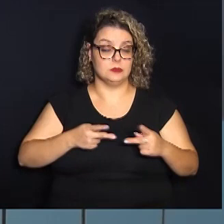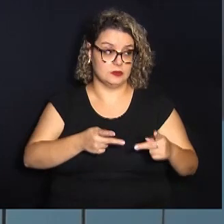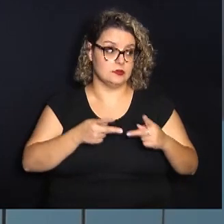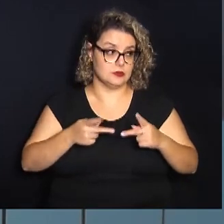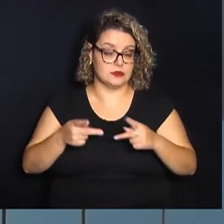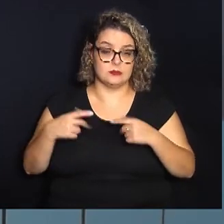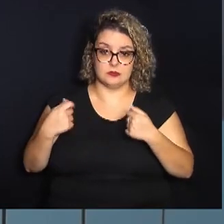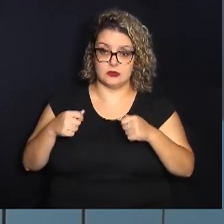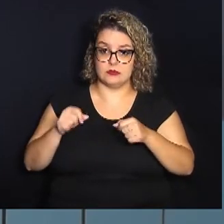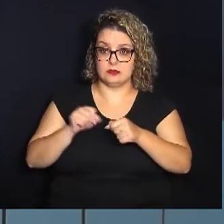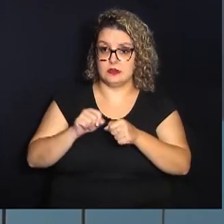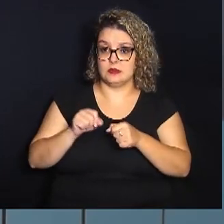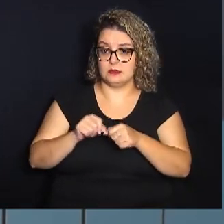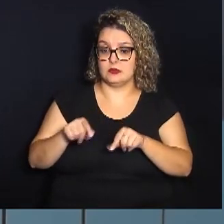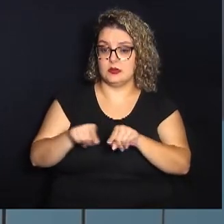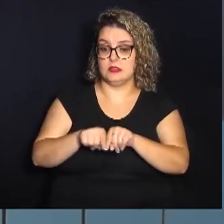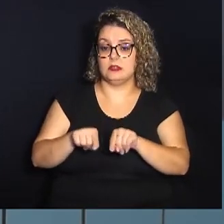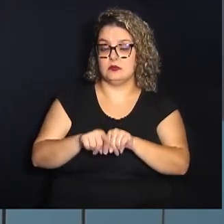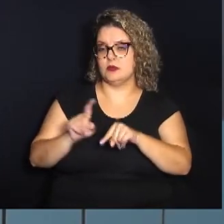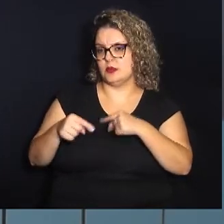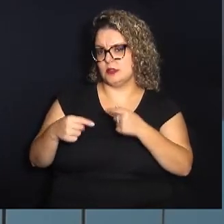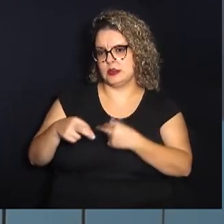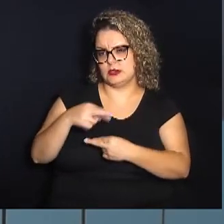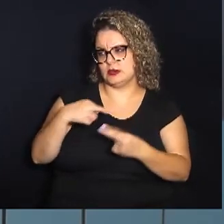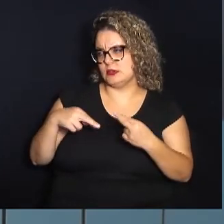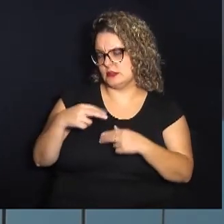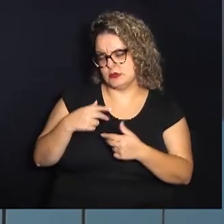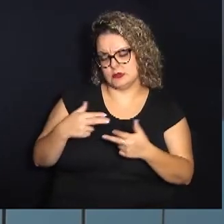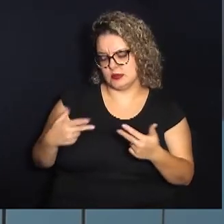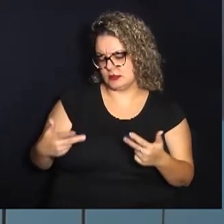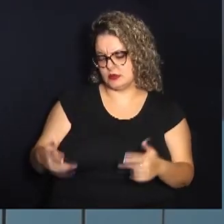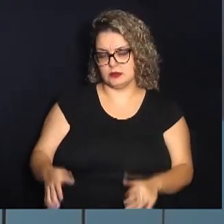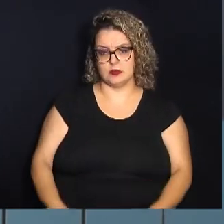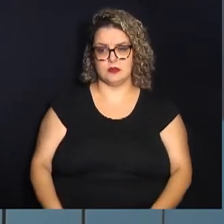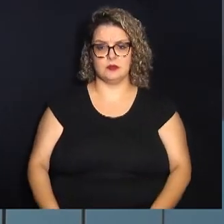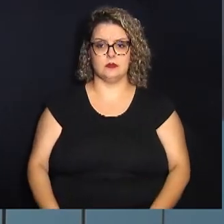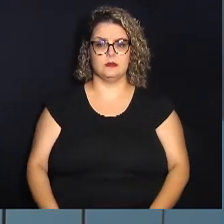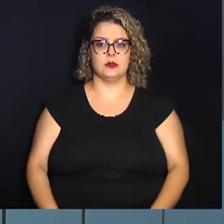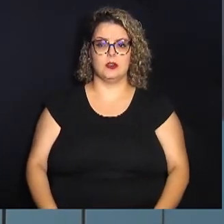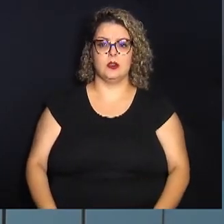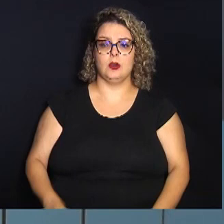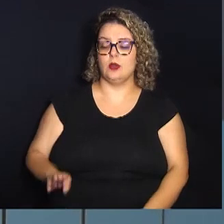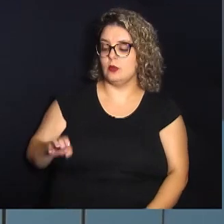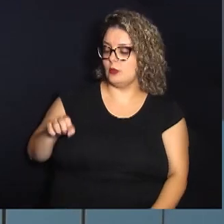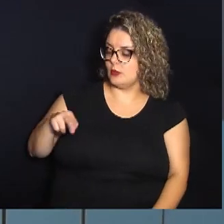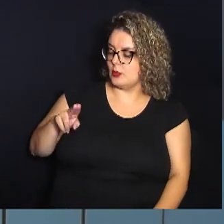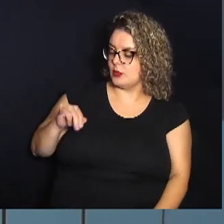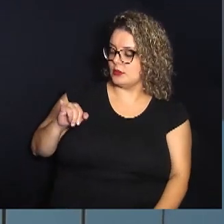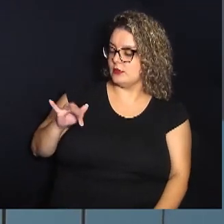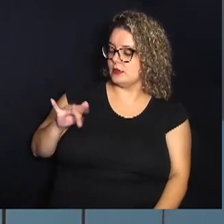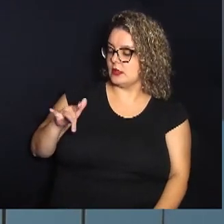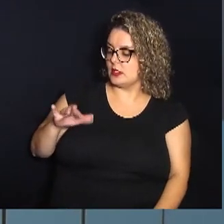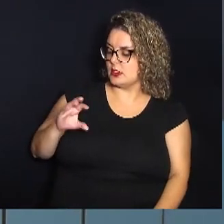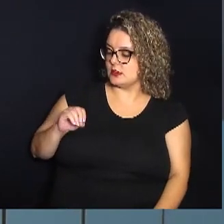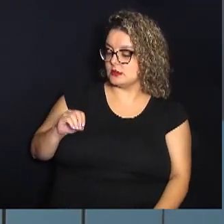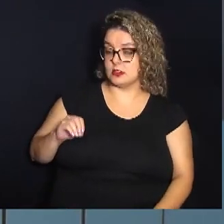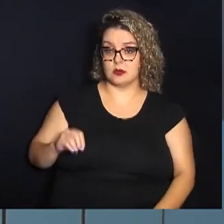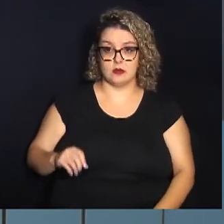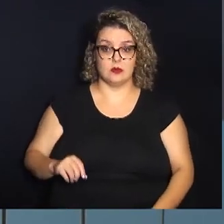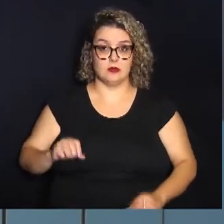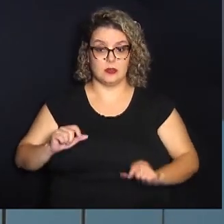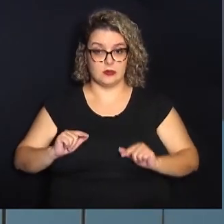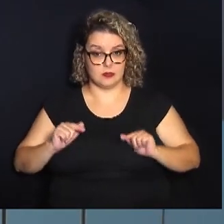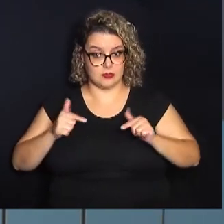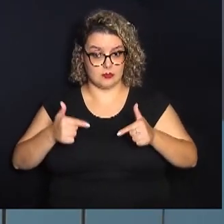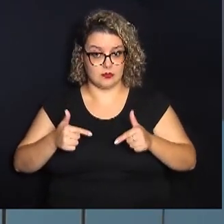fazer. E também tem outras questões também. Tem a questão de uma bonificação que eles fazem luta aí por conta de um repasse federal que